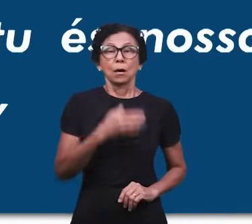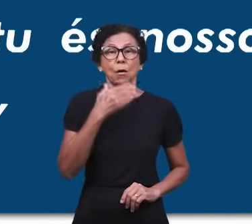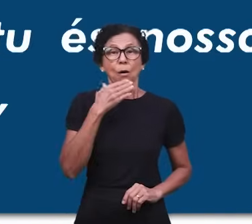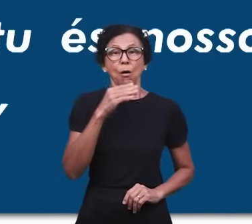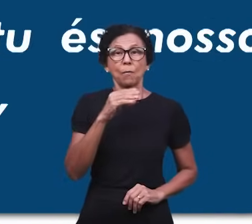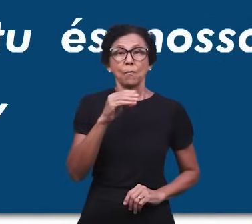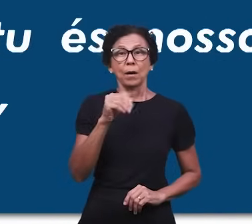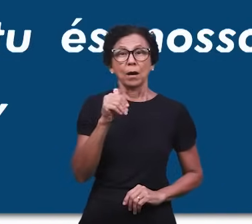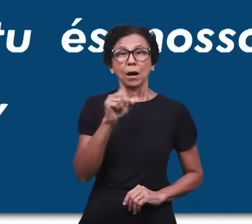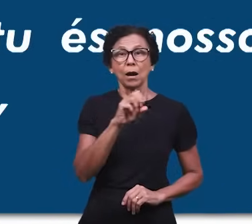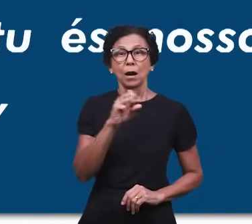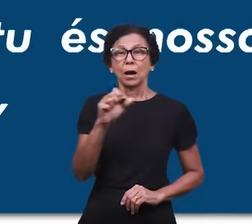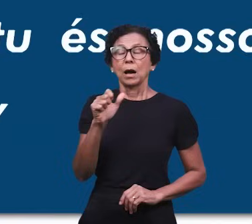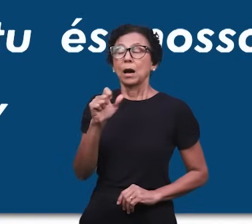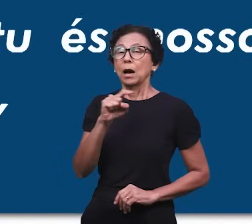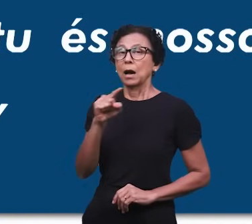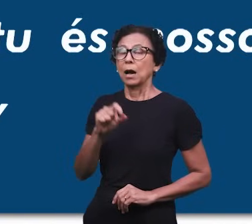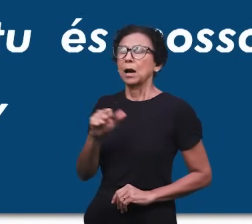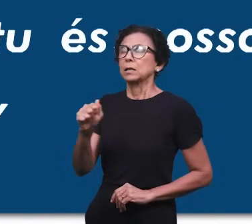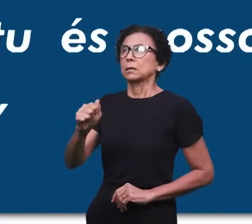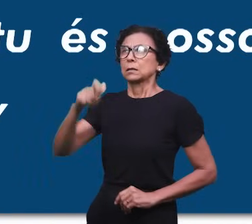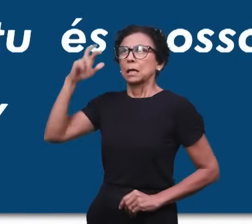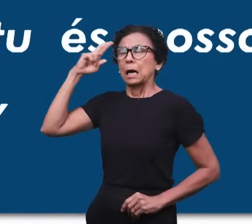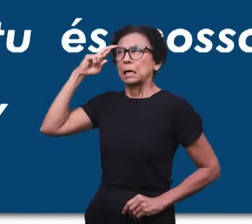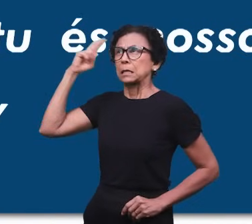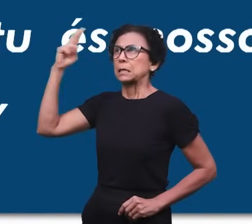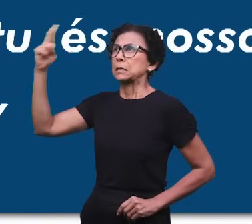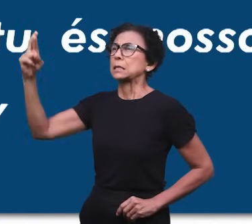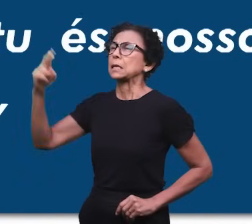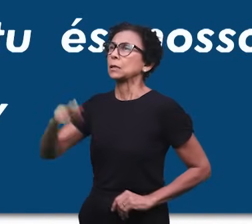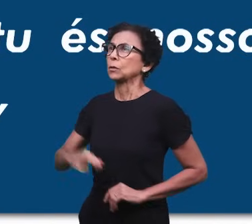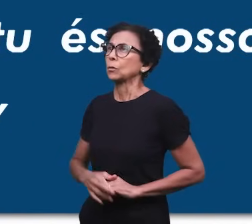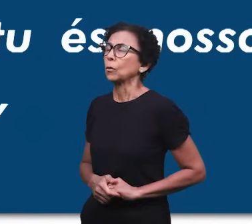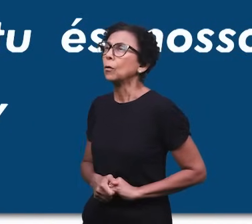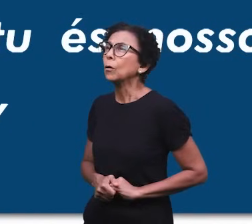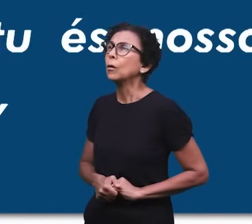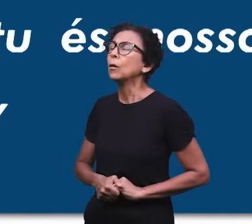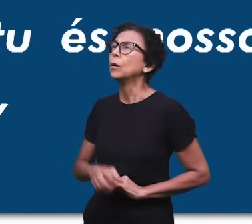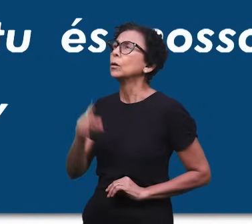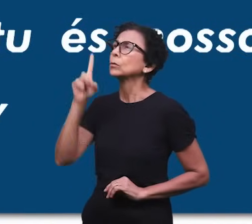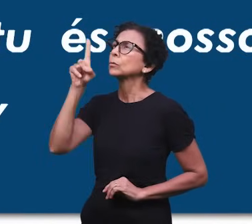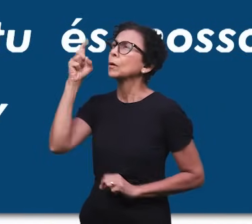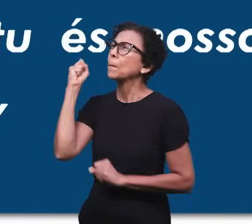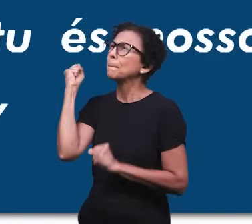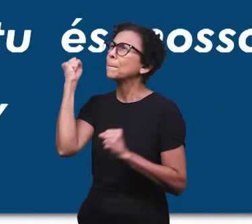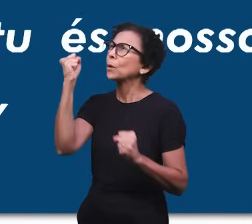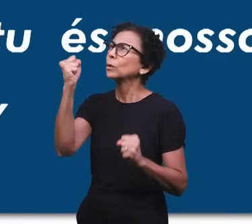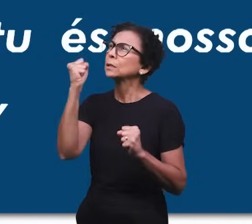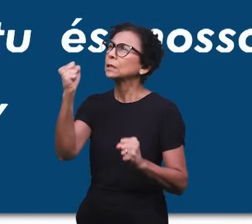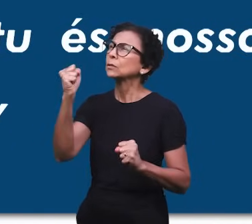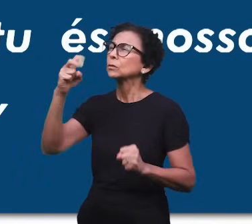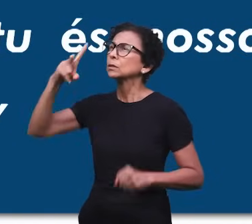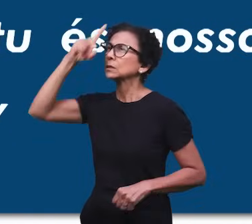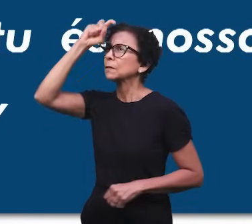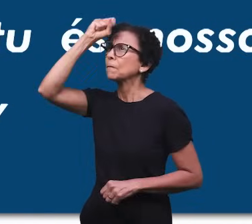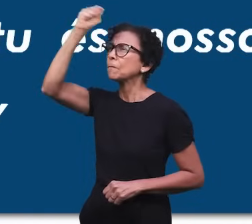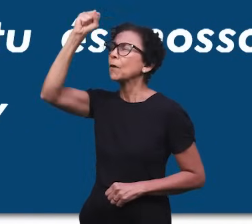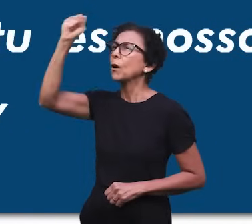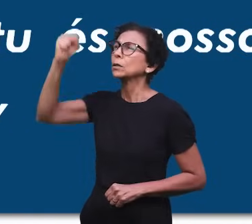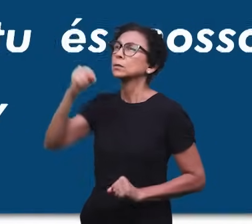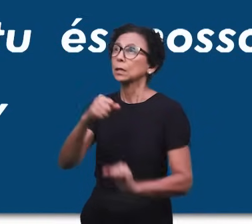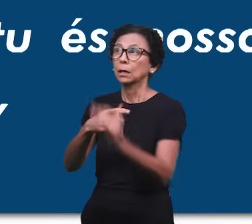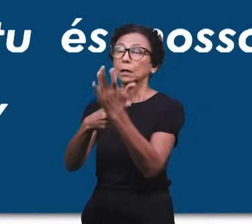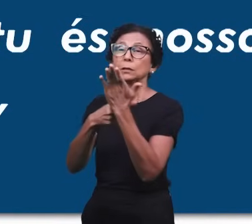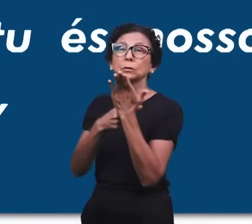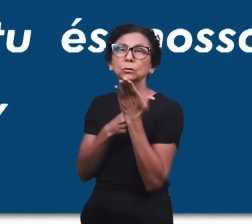Asa clamou ao Senhor seu Deus e disse: "Senhor, nada para ti era ajudar. Quero o poderoso, quero o de nenhuma